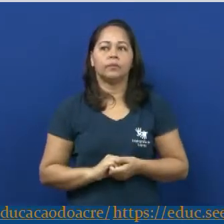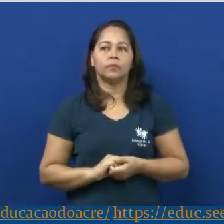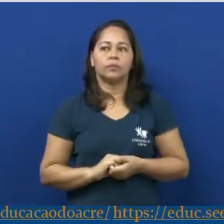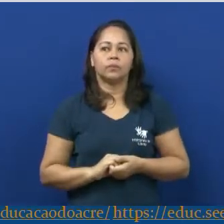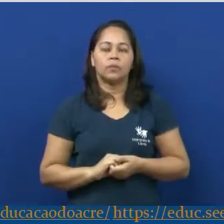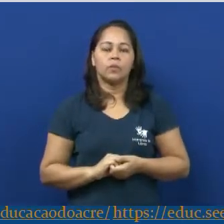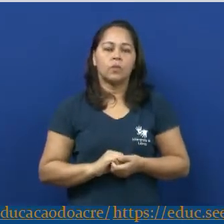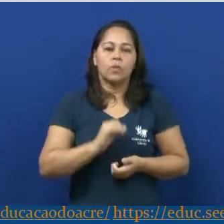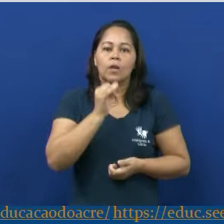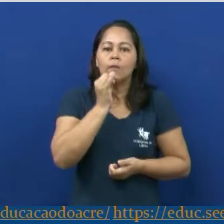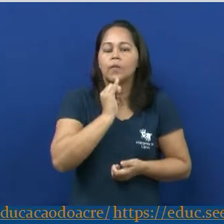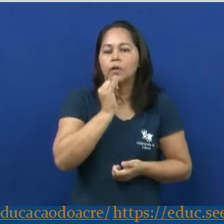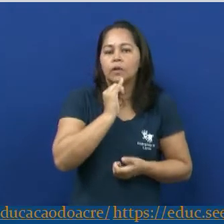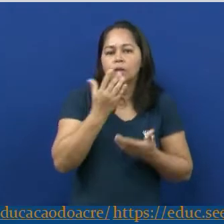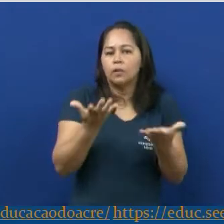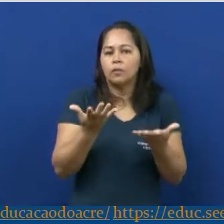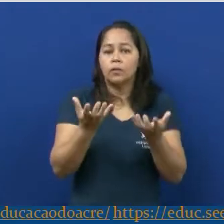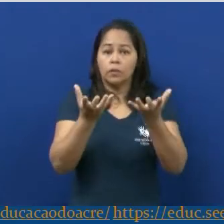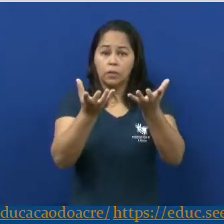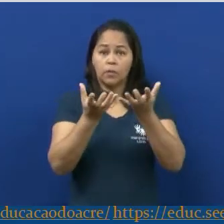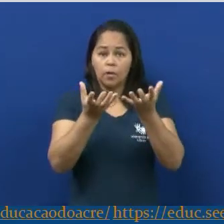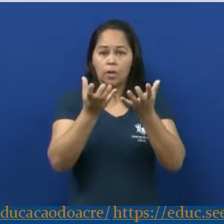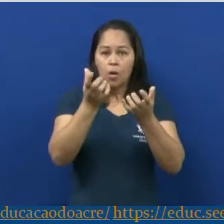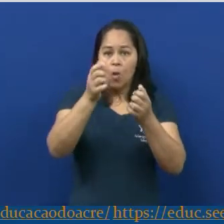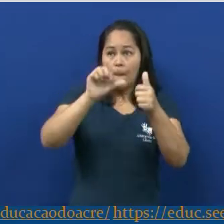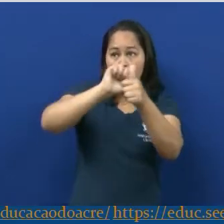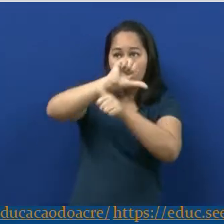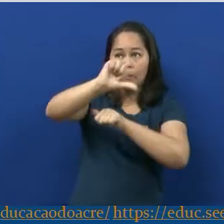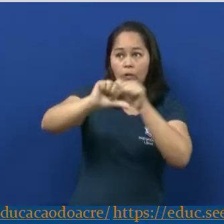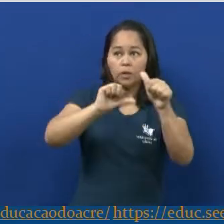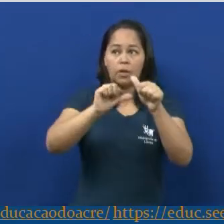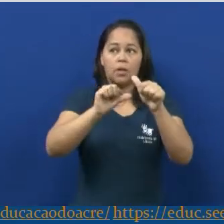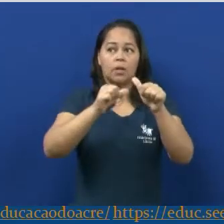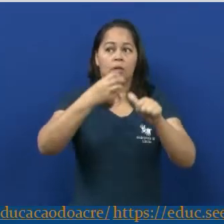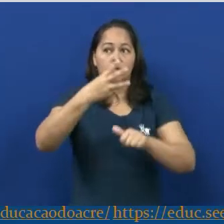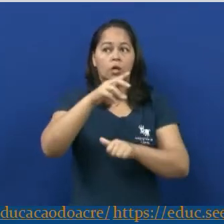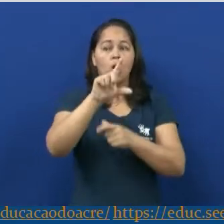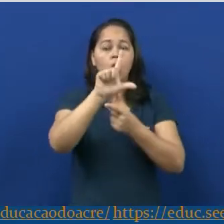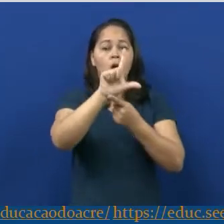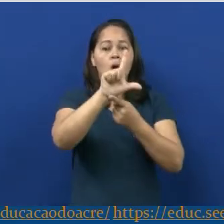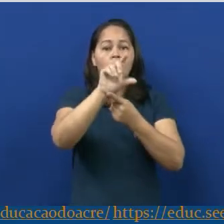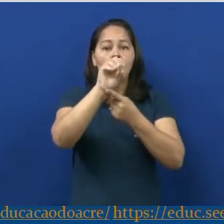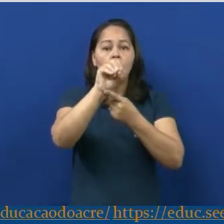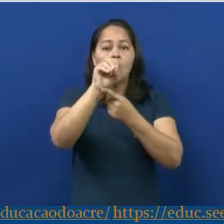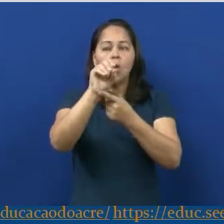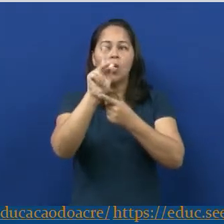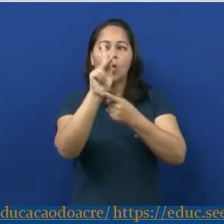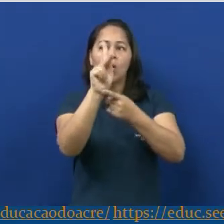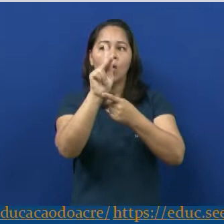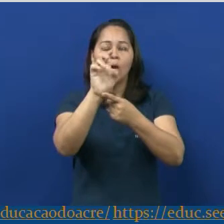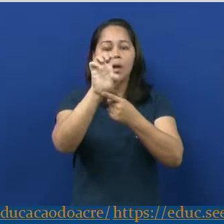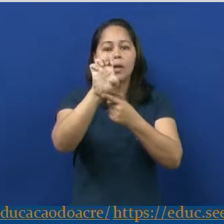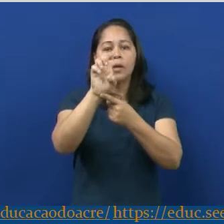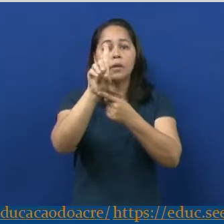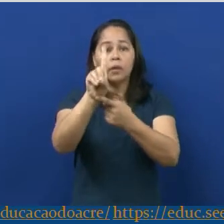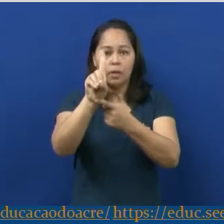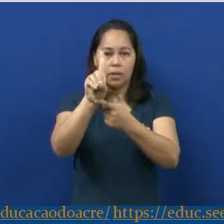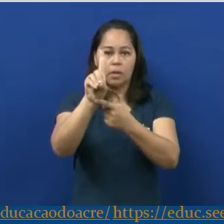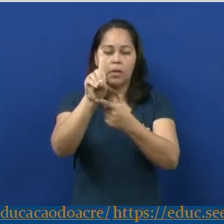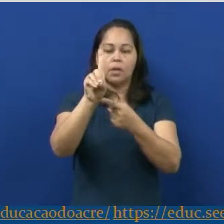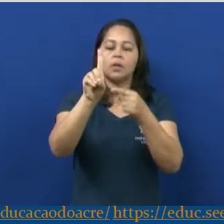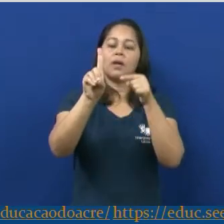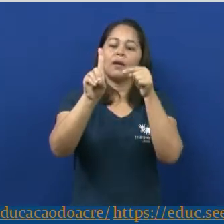se eu quero colocar ele no particípio olha lá na terceira parte da tabela o look é só colocar a